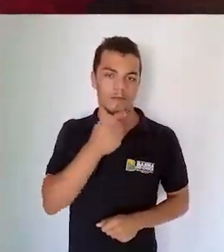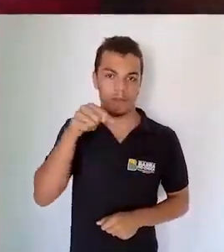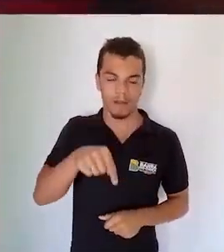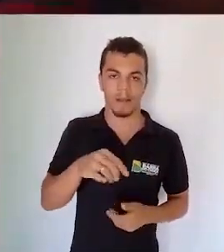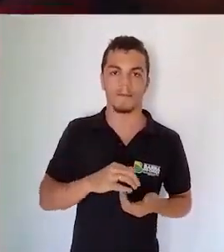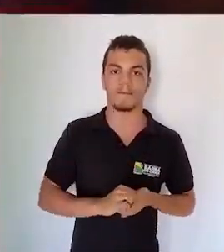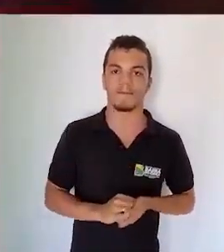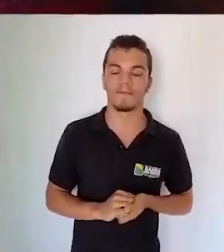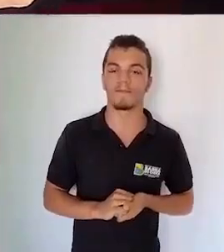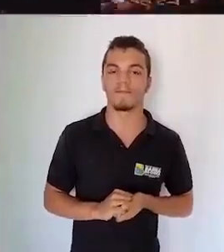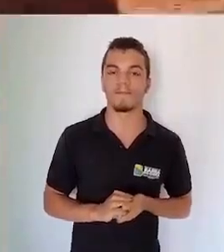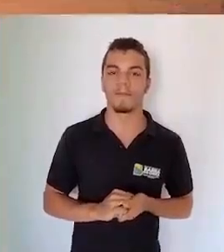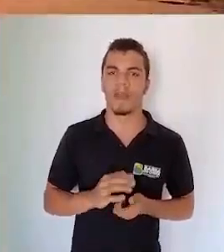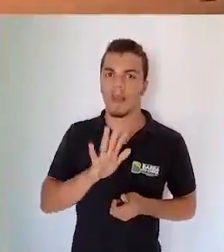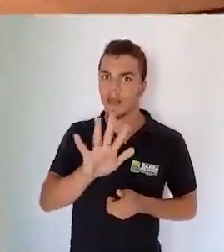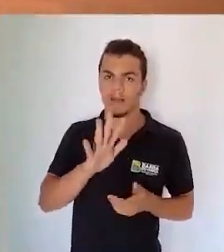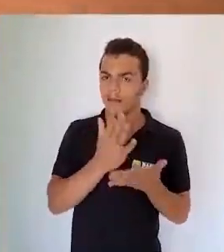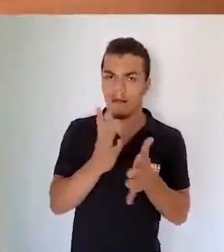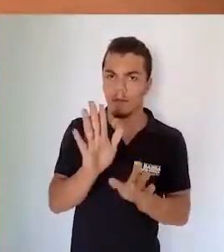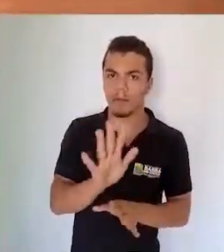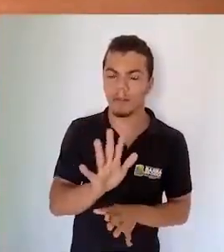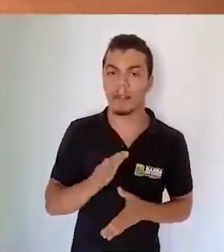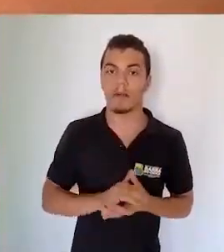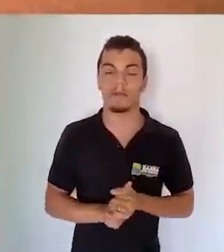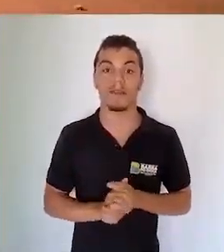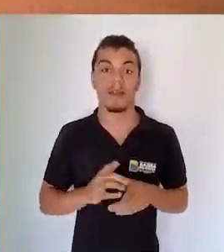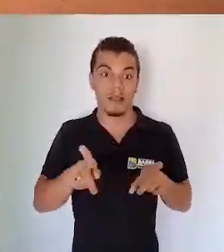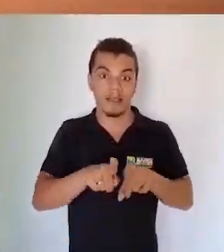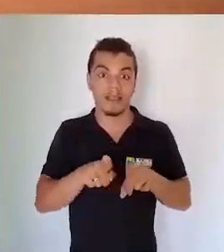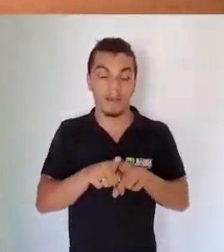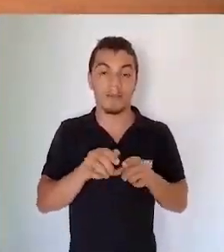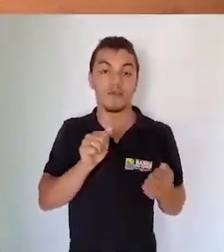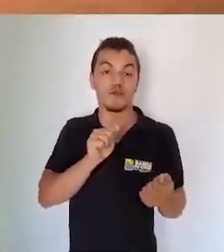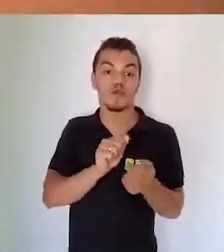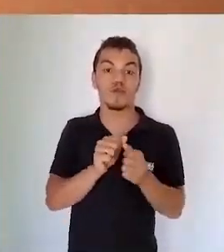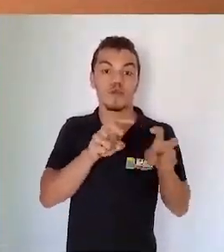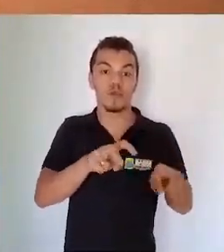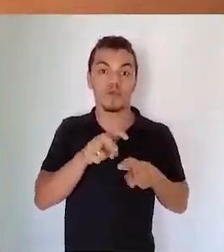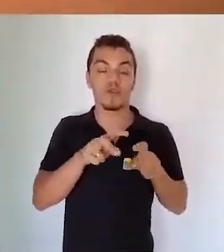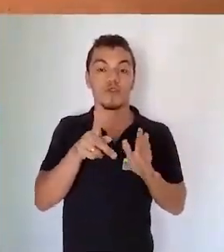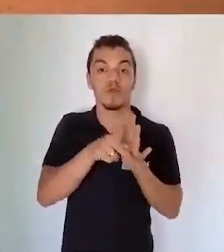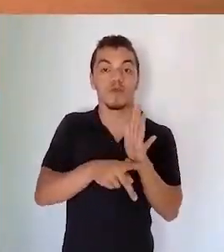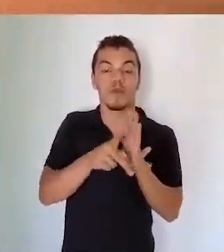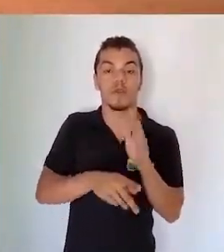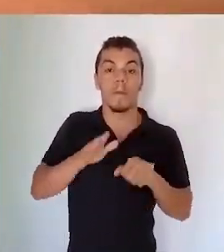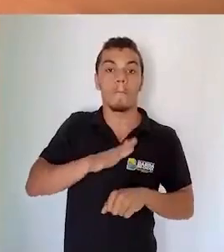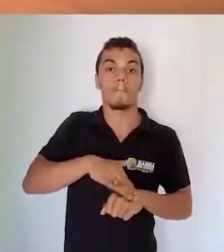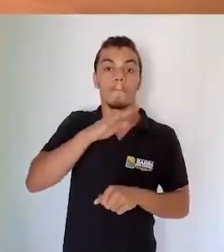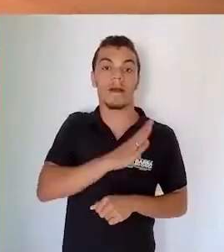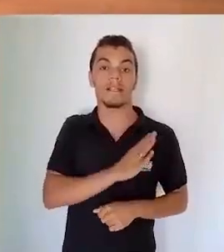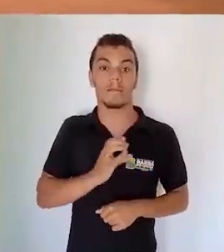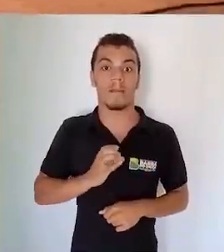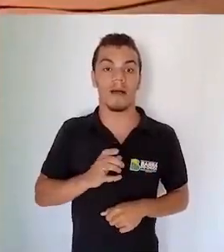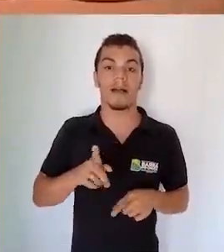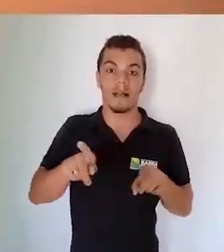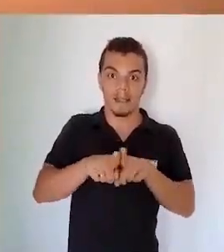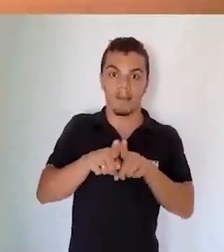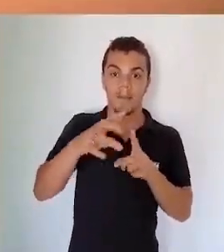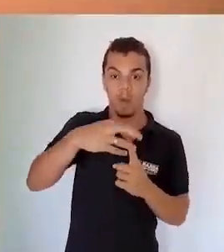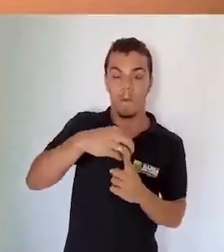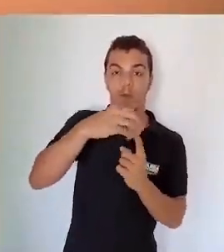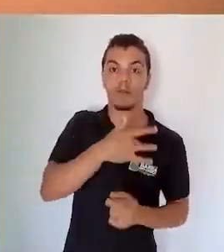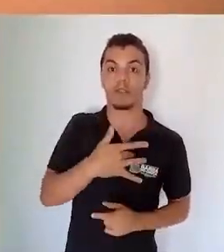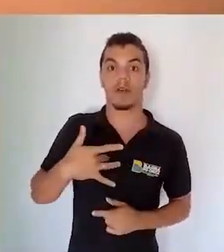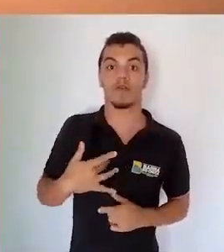população da zona rural. E não para por aí! Além de Cavadas, o projeto Mais Barra para Você vai atender a comunidade